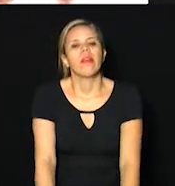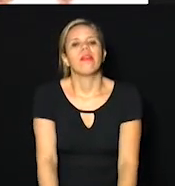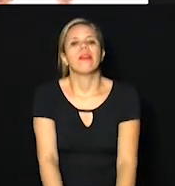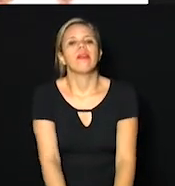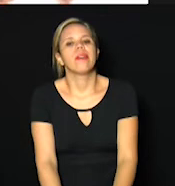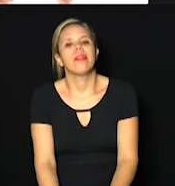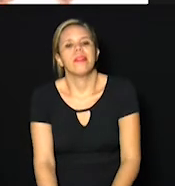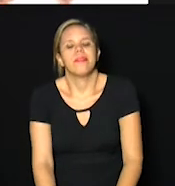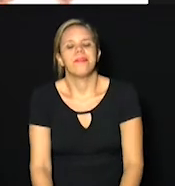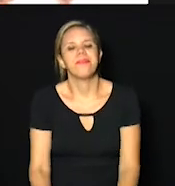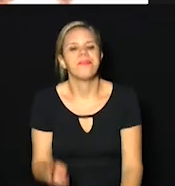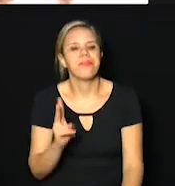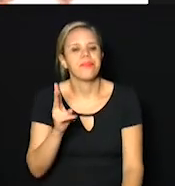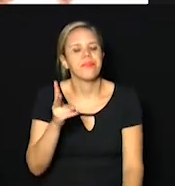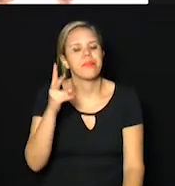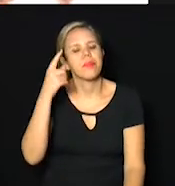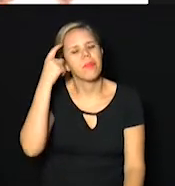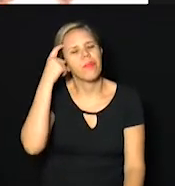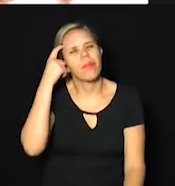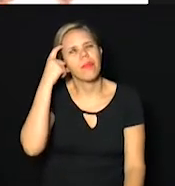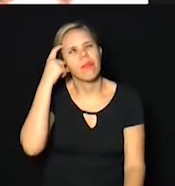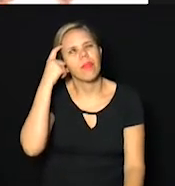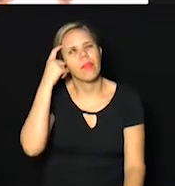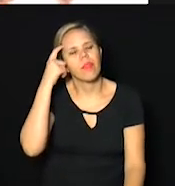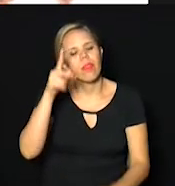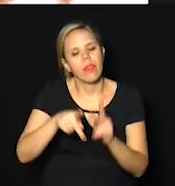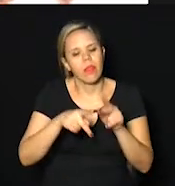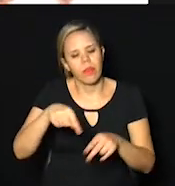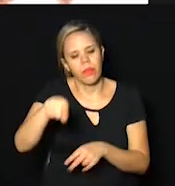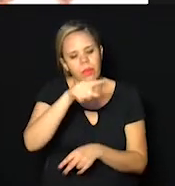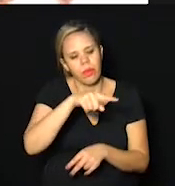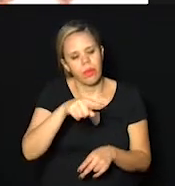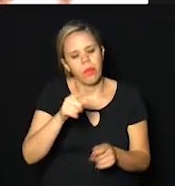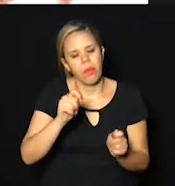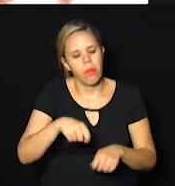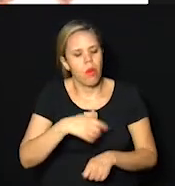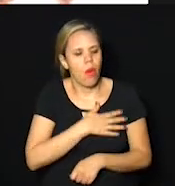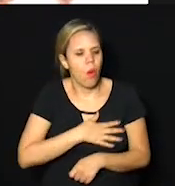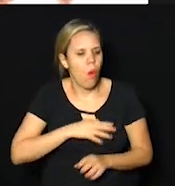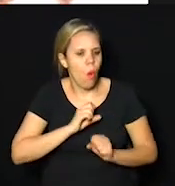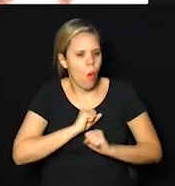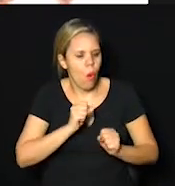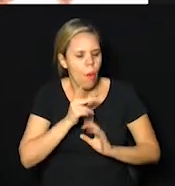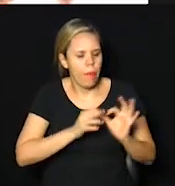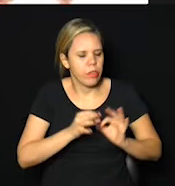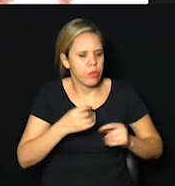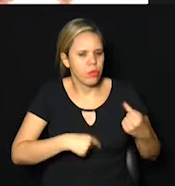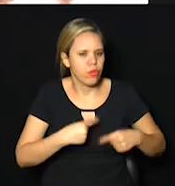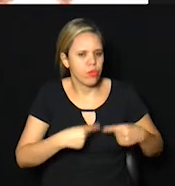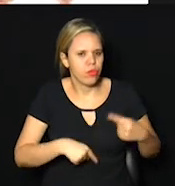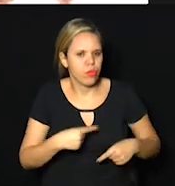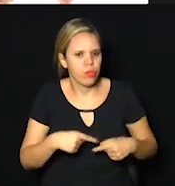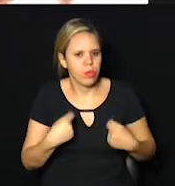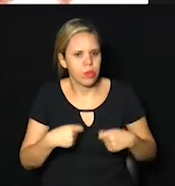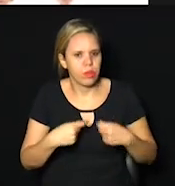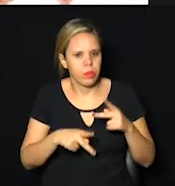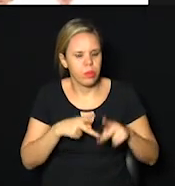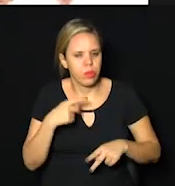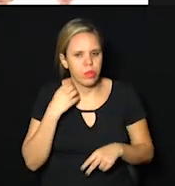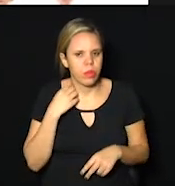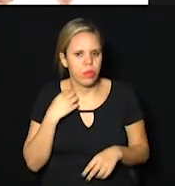sempre, gente, pensem no seguinte, as pessoas, por mais que elas possam ser apaixonadas por um projeto político, elas precisam ter uma